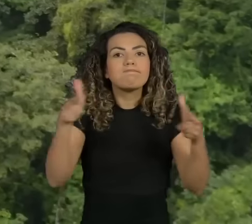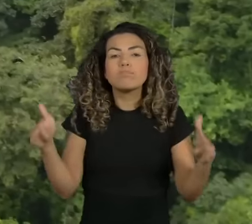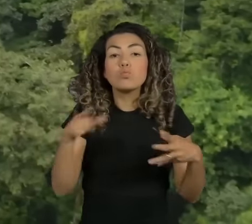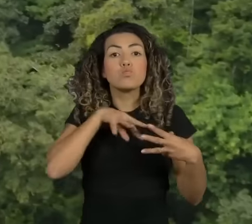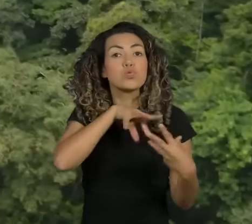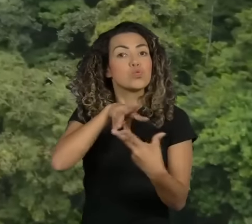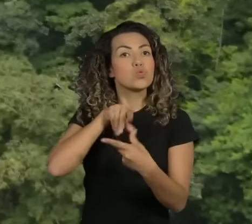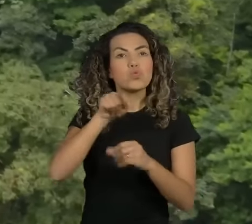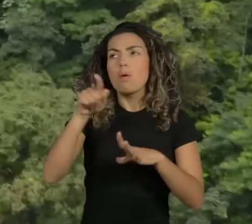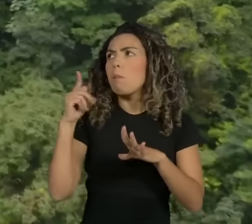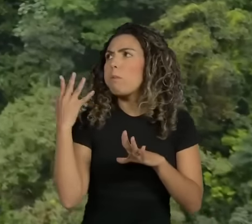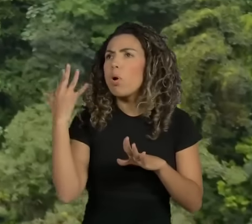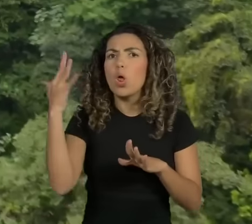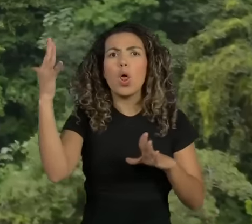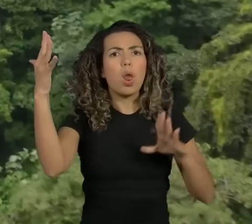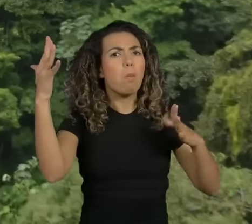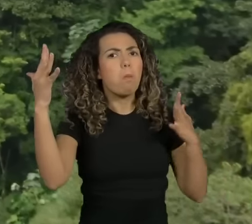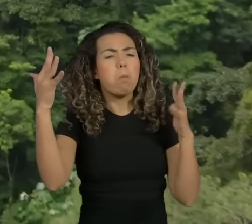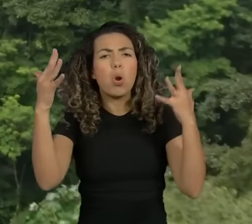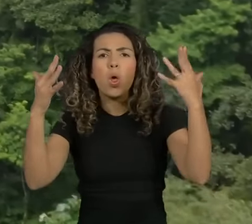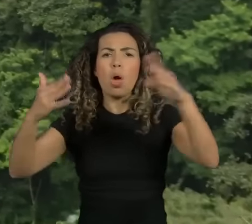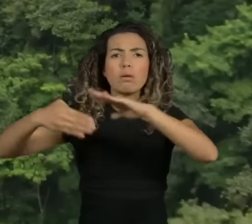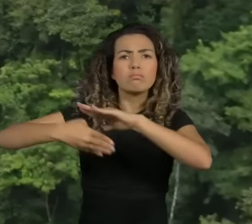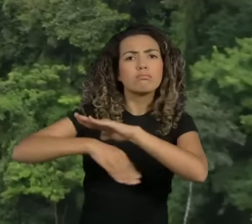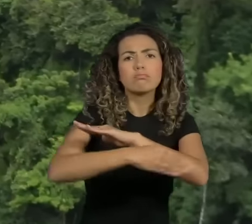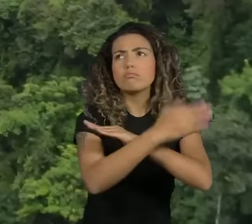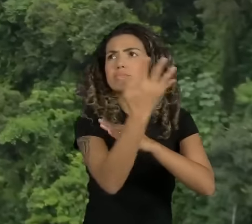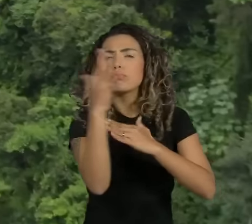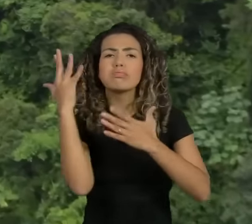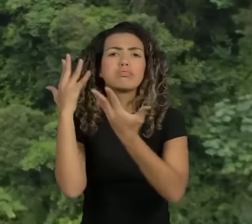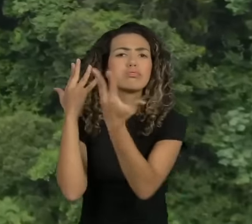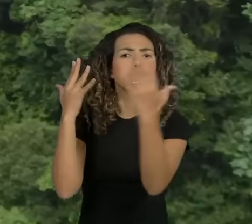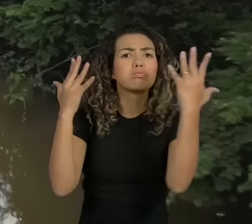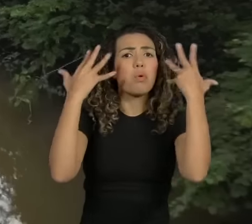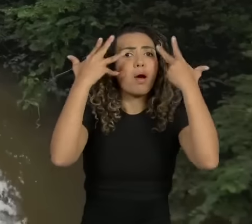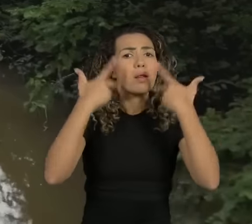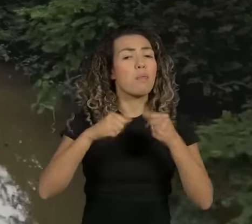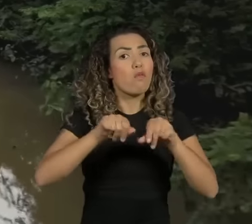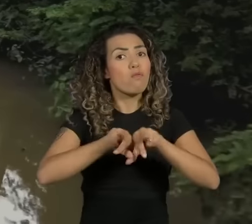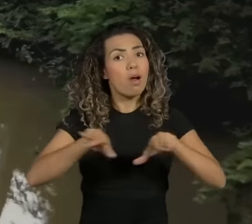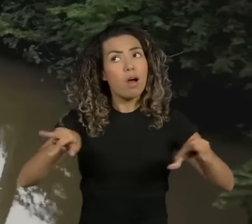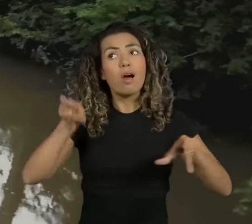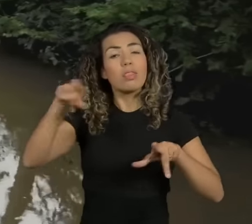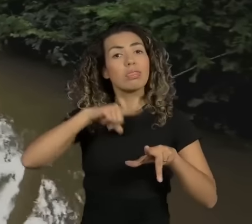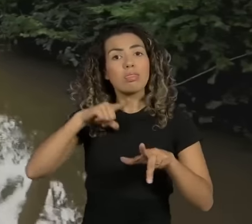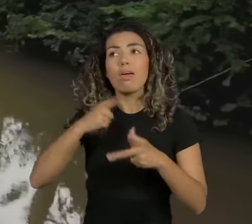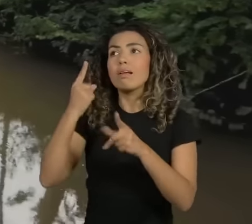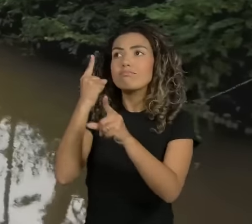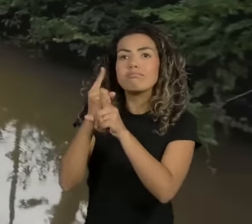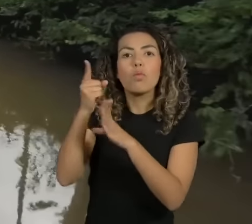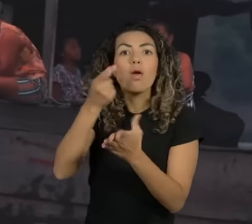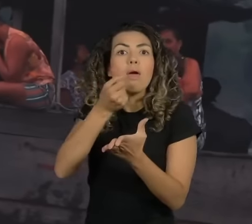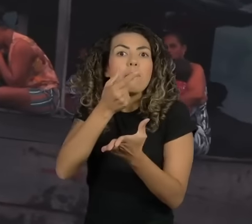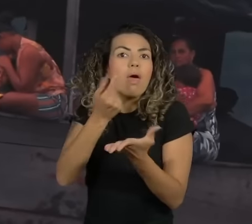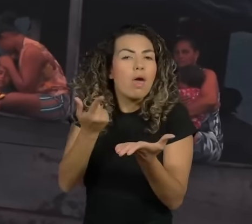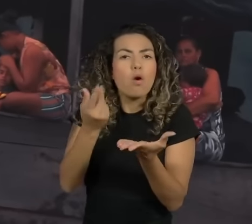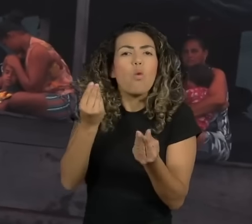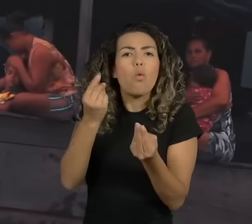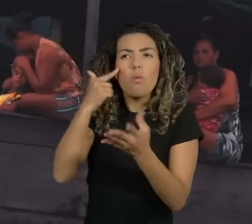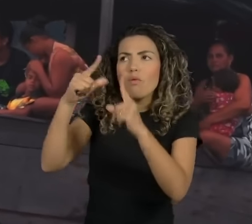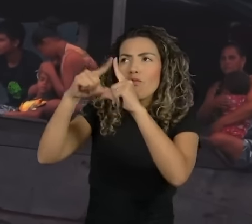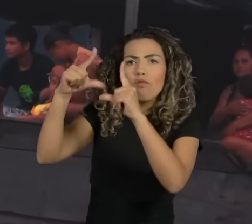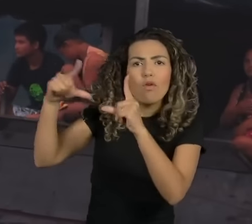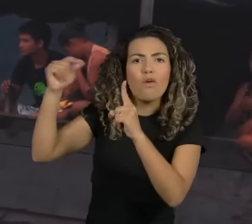com grande potencial de produção de alimentos, remédios, além da diversidade de culturas e povos indígenas